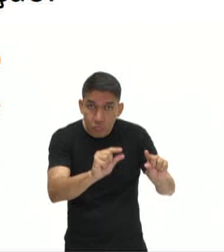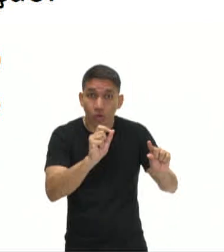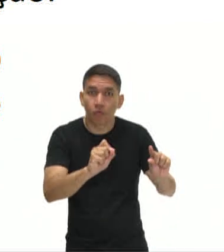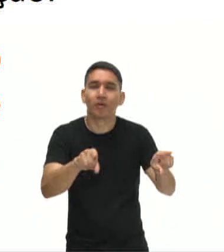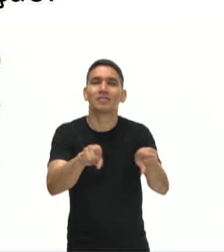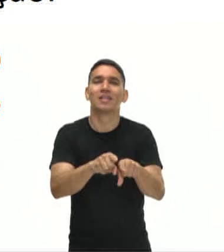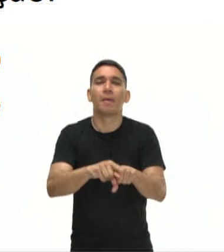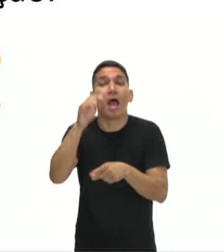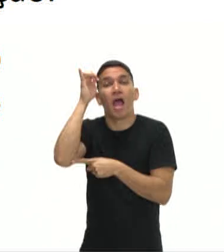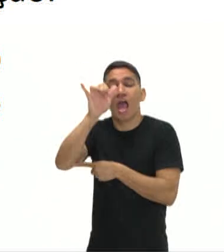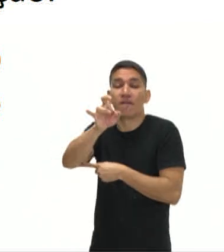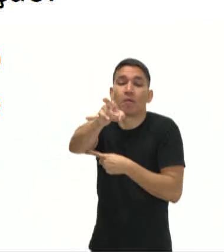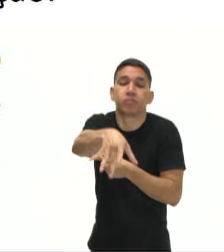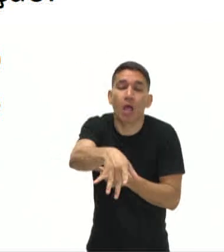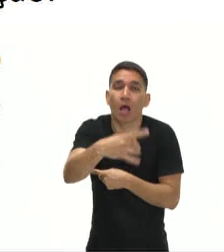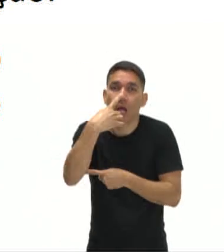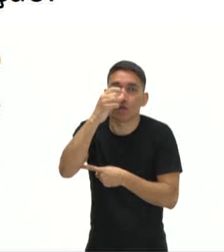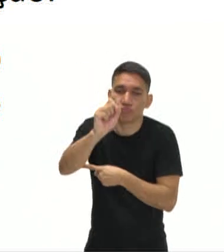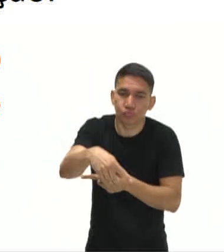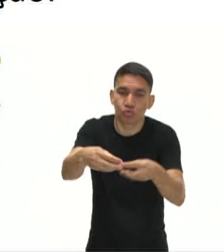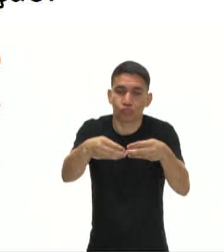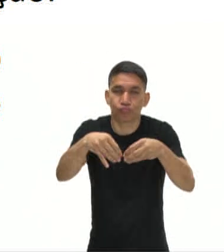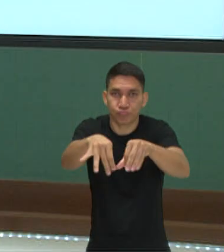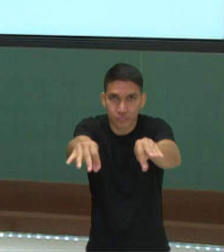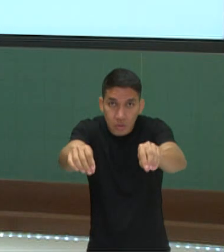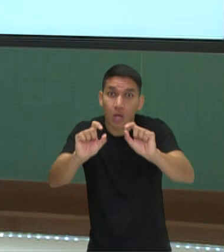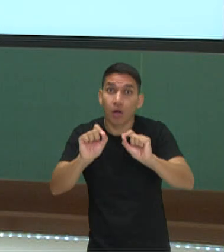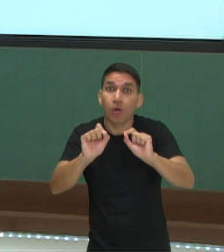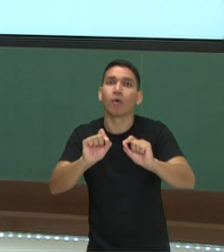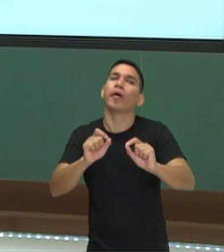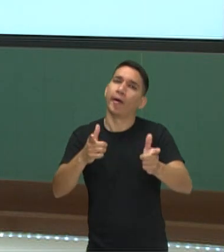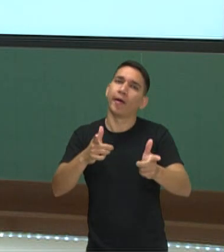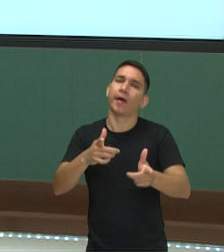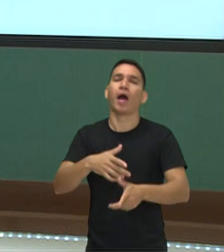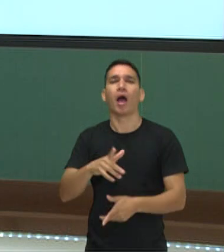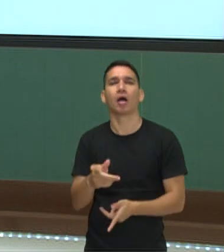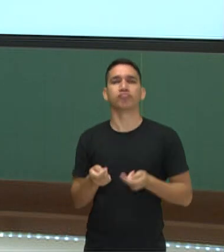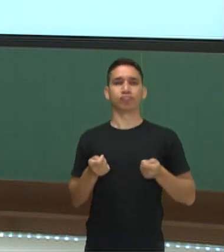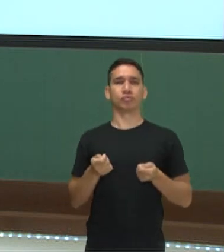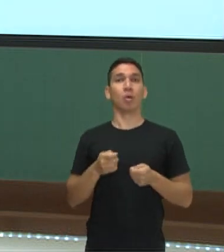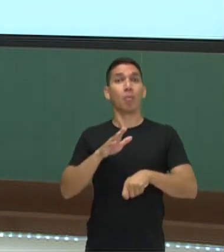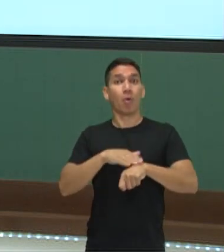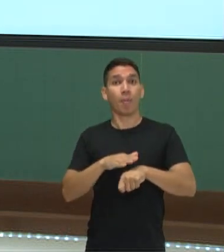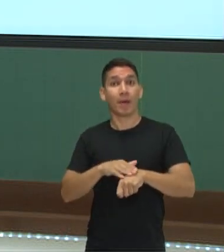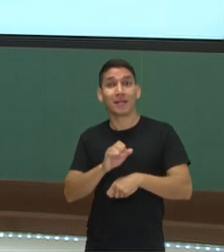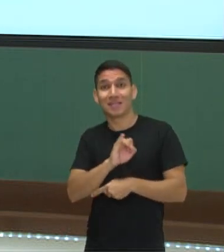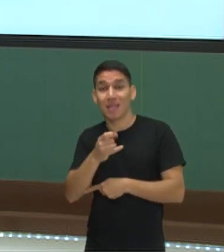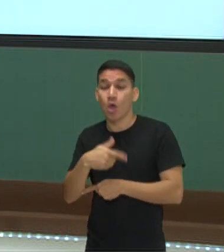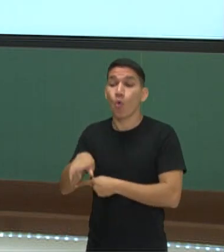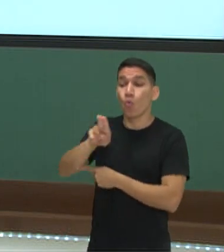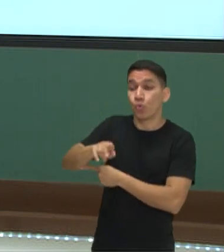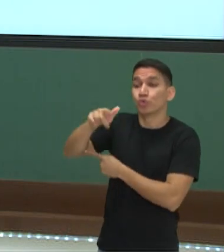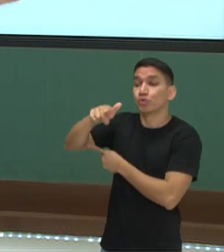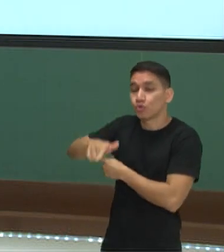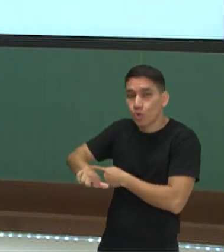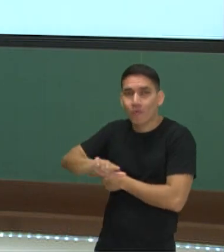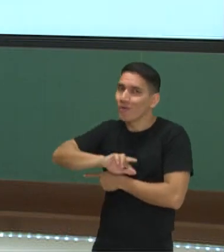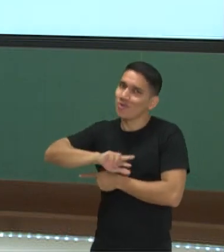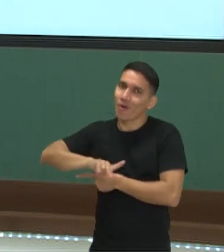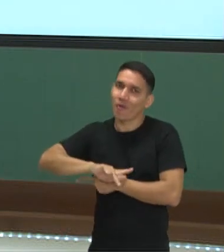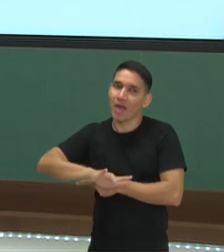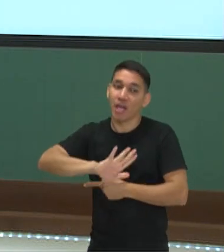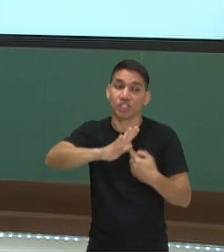solo para a matéria-prima. Então, quando eu reaproveito, eu reciclo, eu não estou tirando da